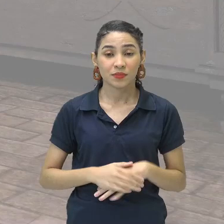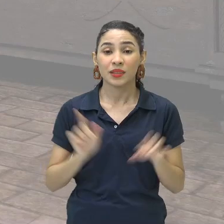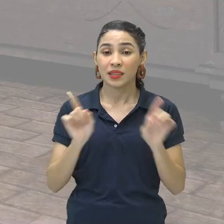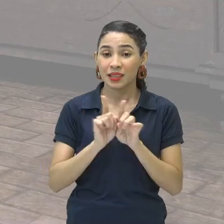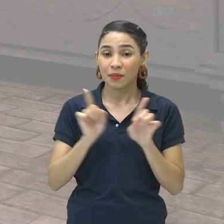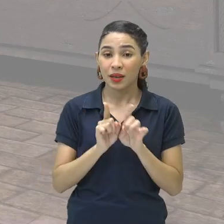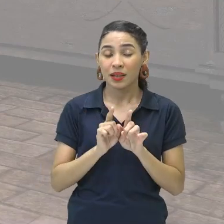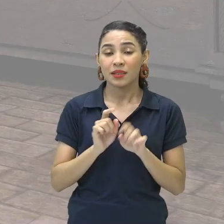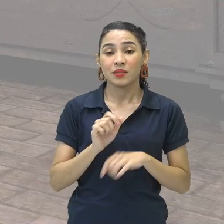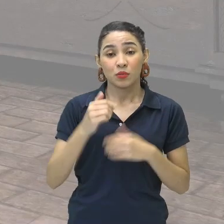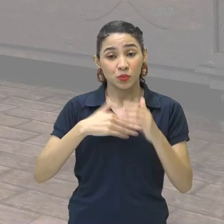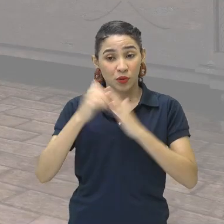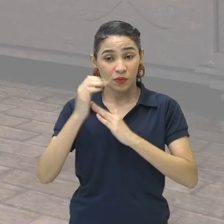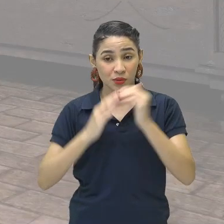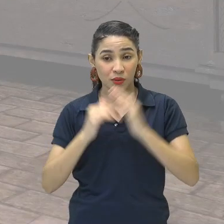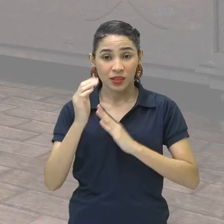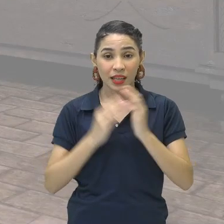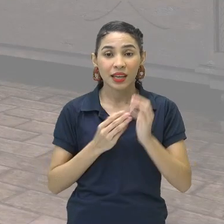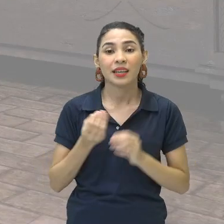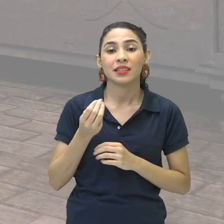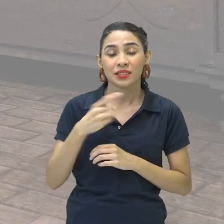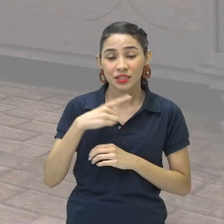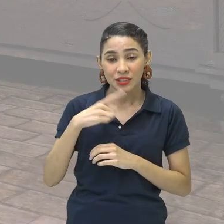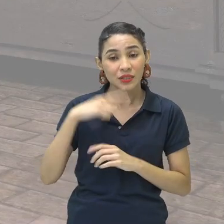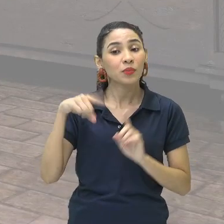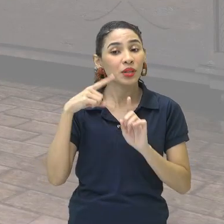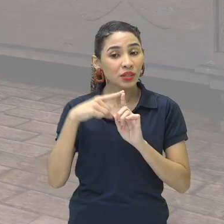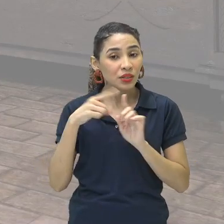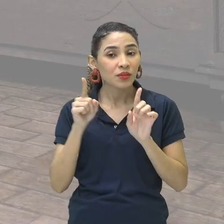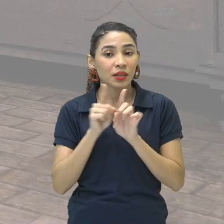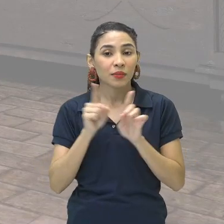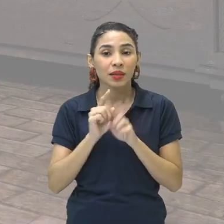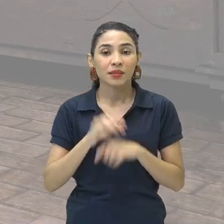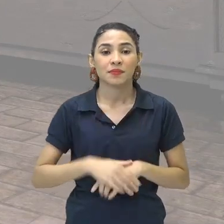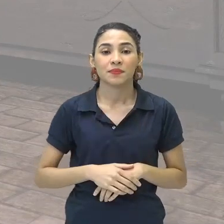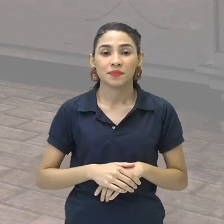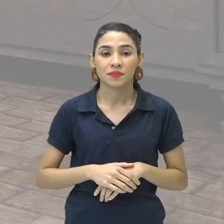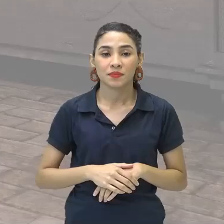alquimistas também tinham objetivos. São eles: